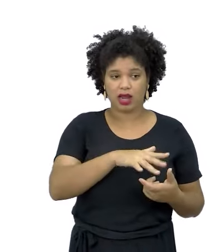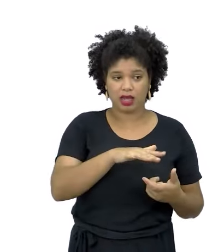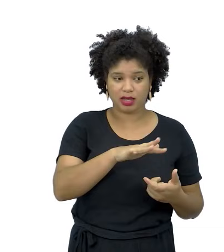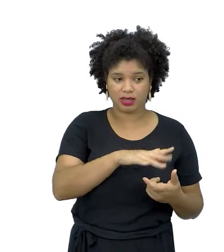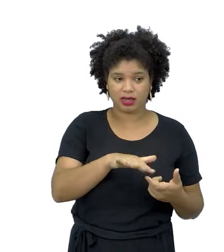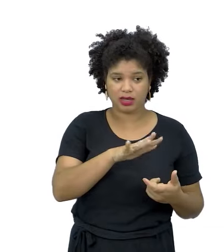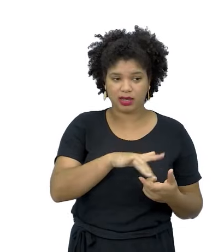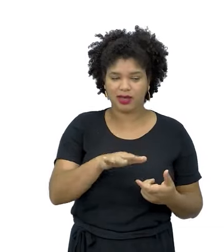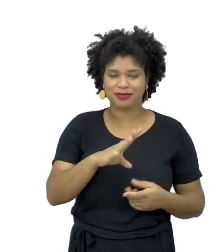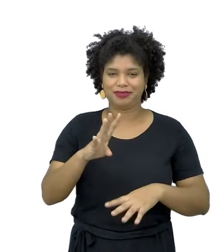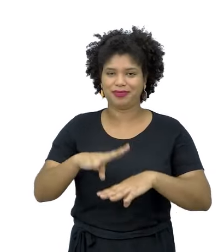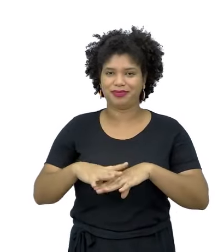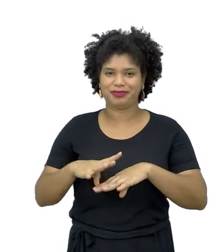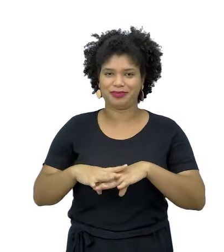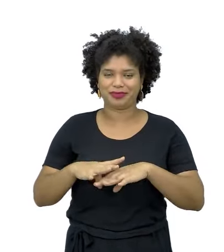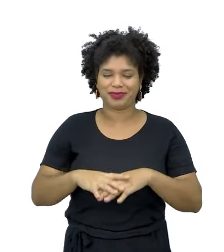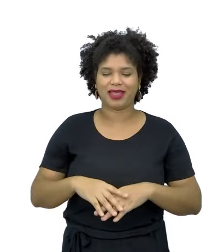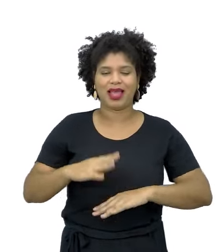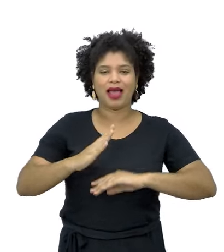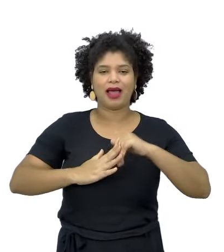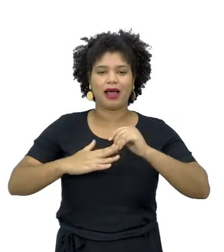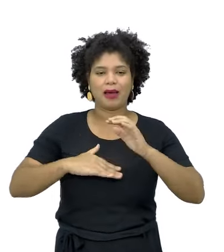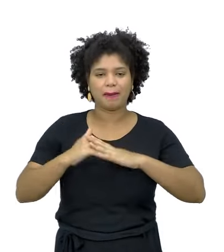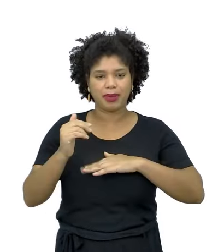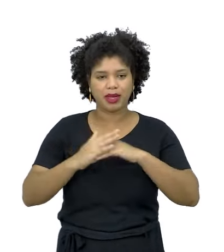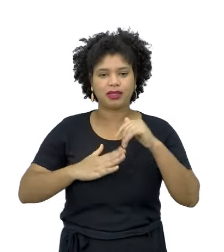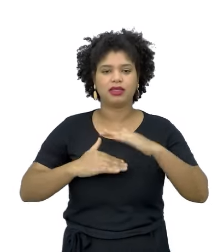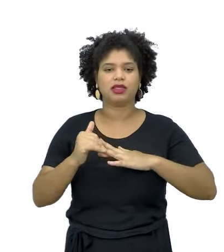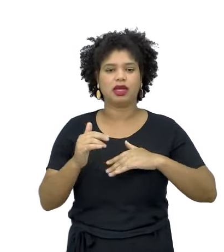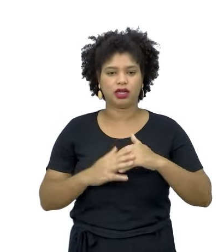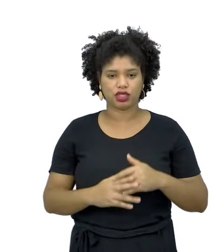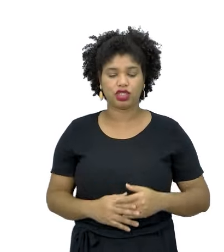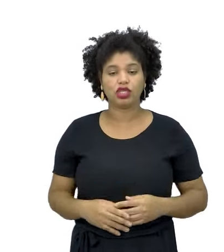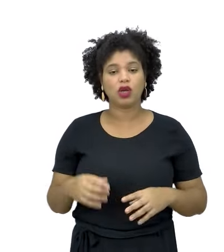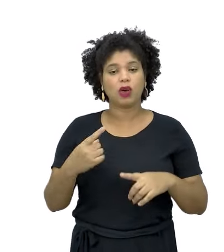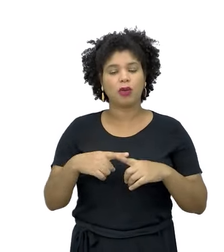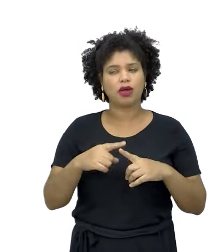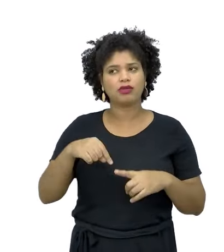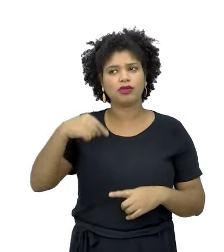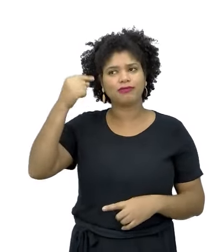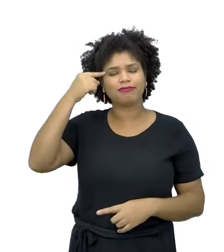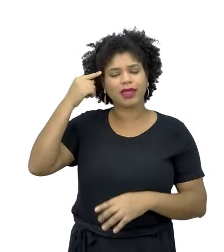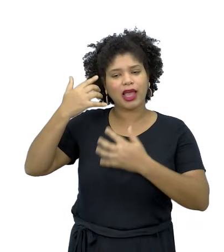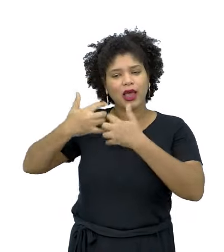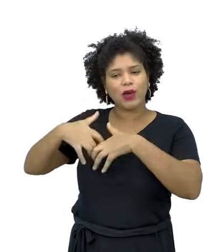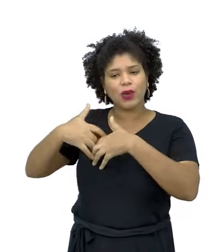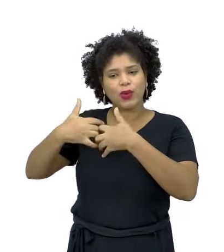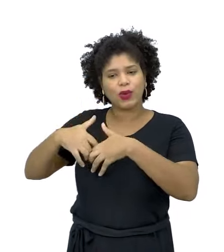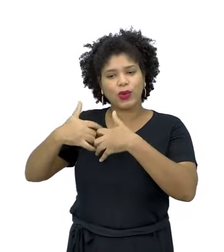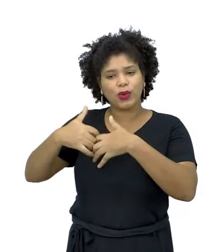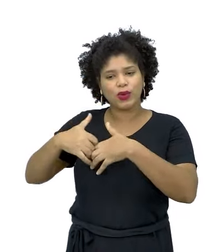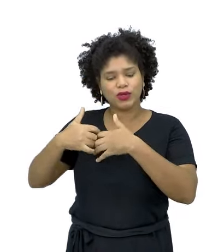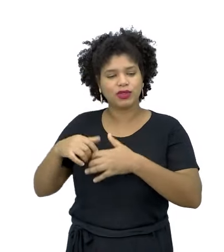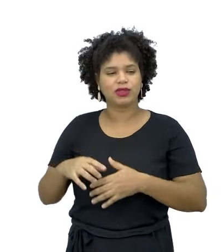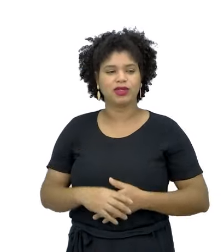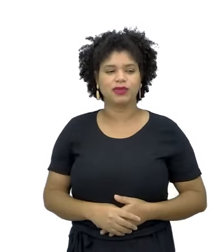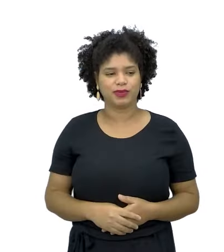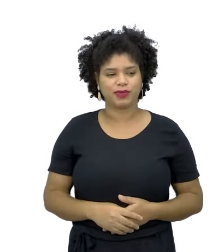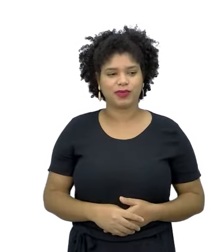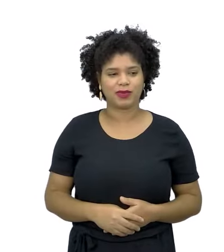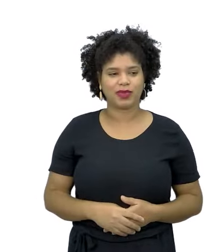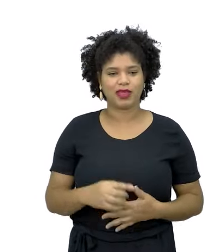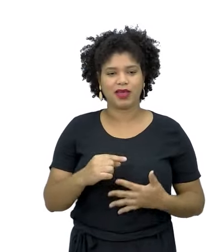realmente adquirindo, né, as habilidades, sabendo raciocinar, tudo para dar essa continuidade,